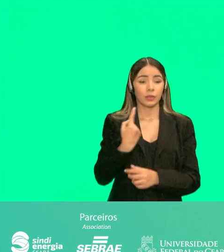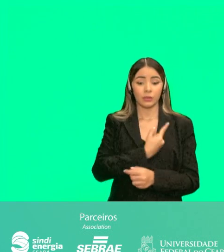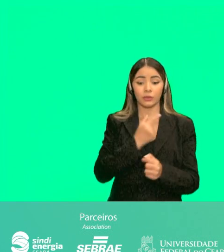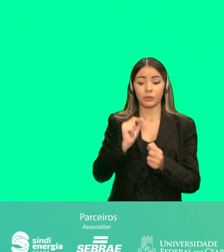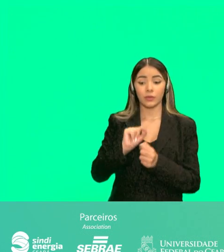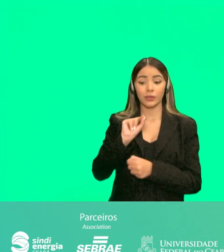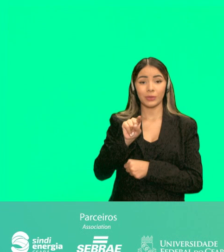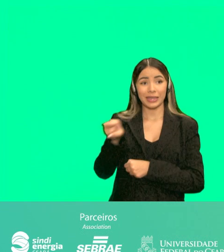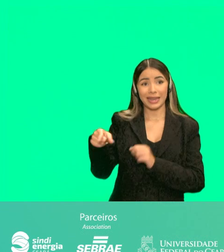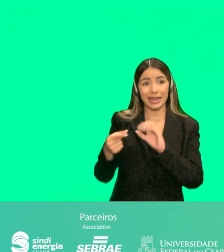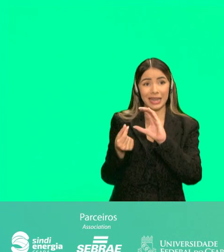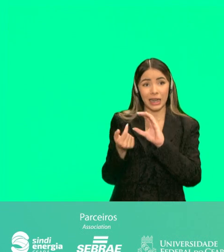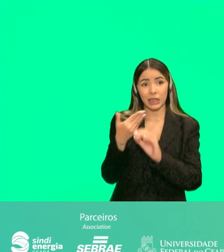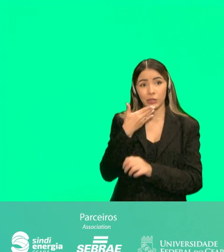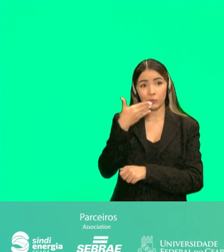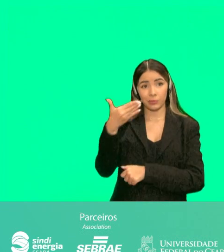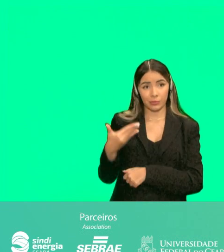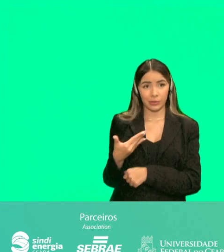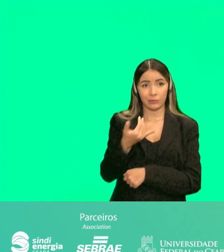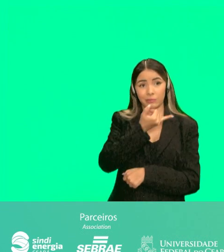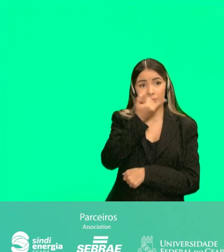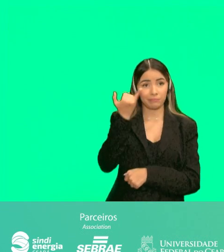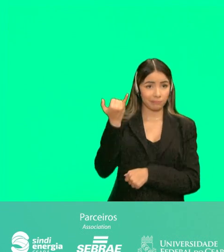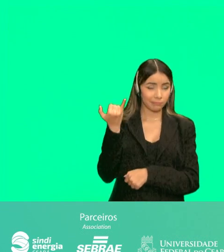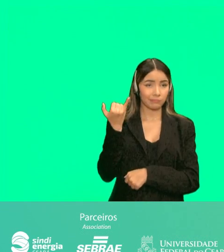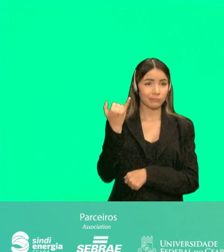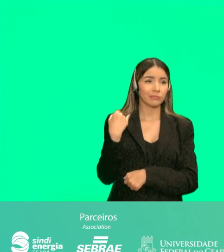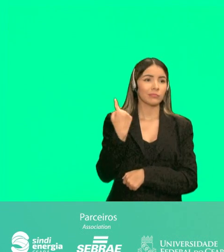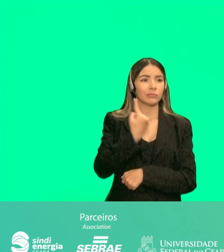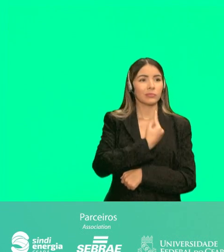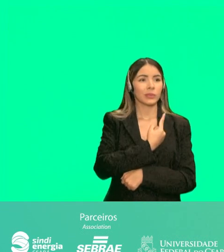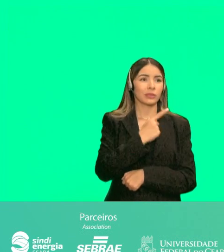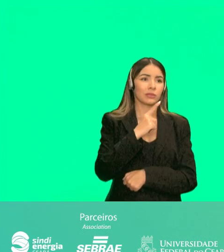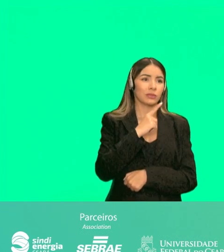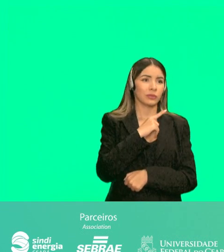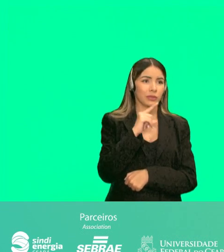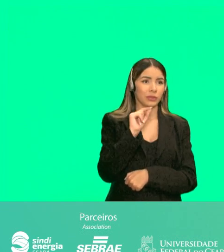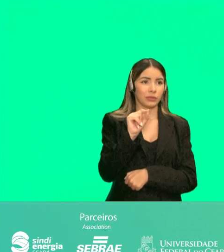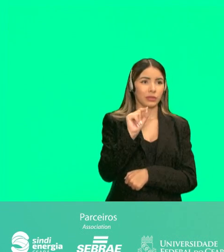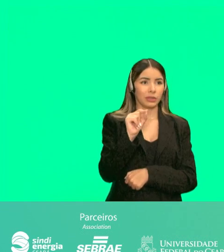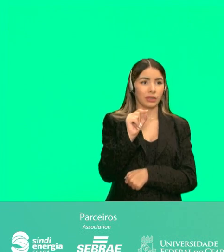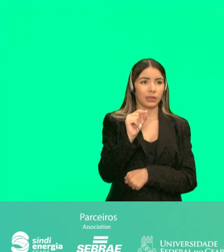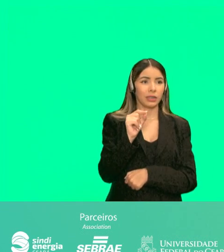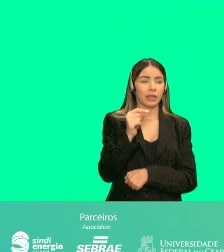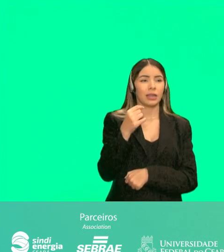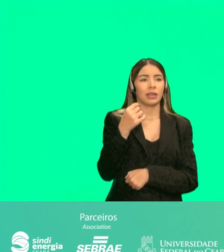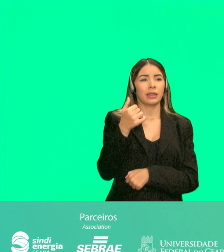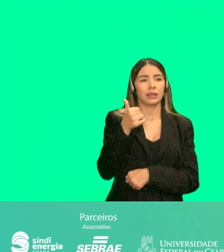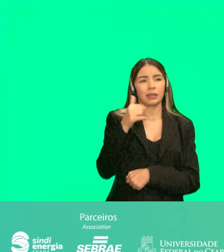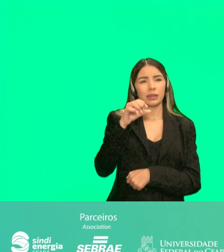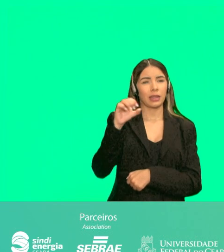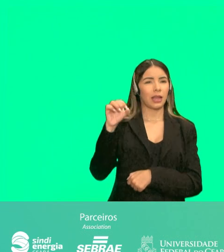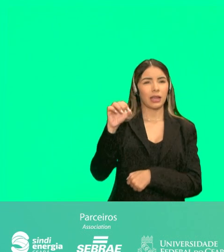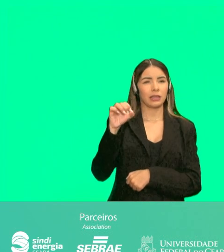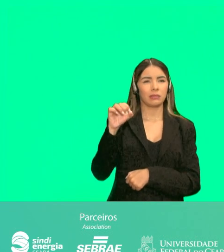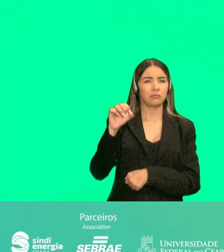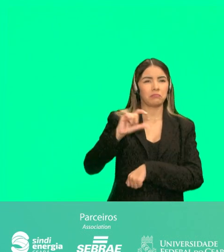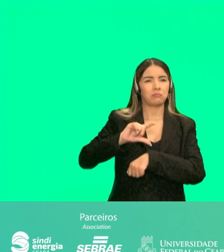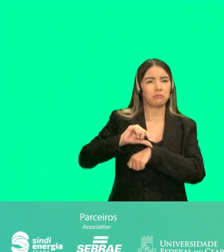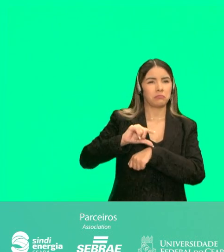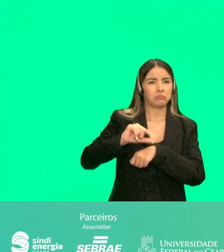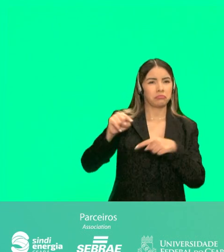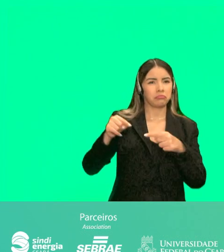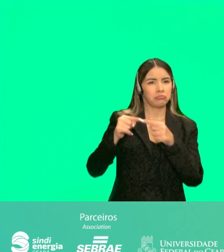tamanho mínimo de produção do equipamento normal cubic para meters 10 per normais hour de and cúbicos normalized por in hora e systems of 1,000 modularizado